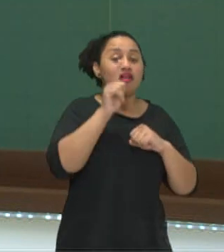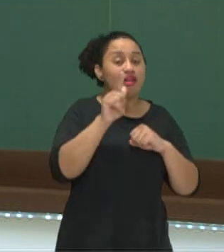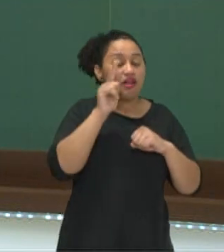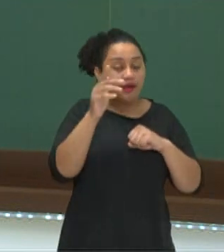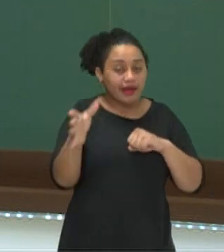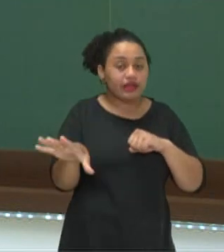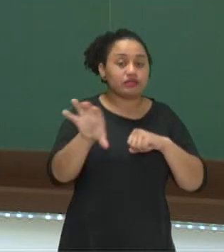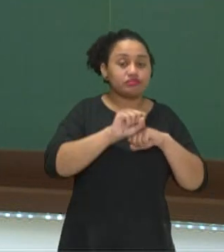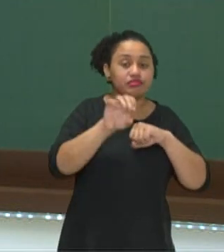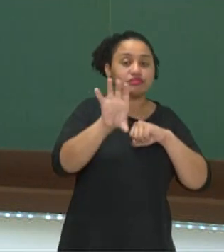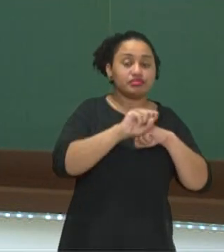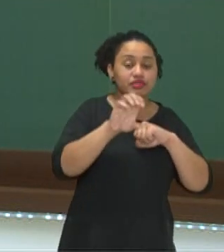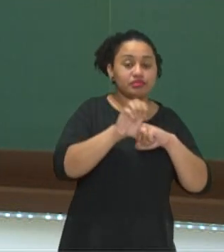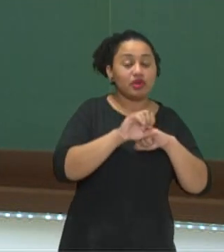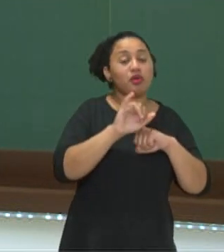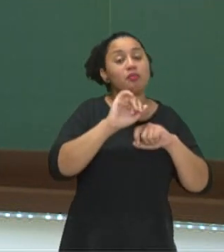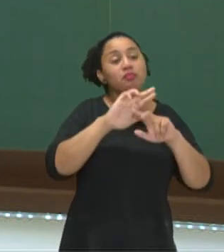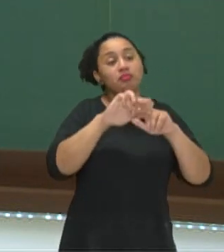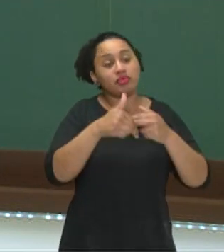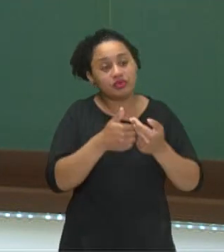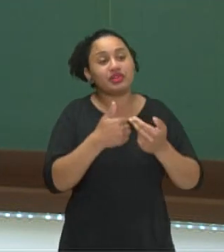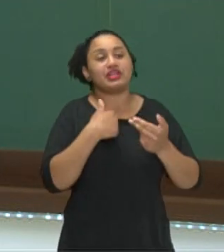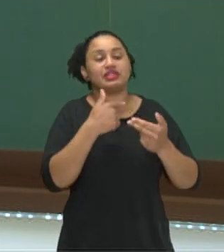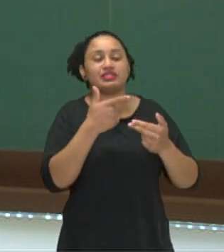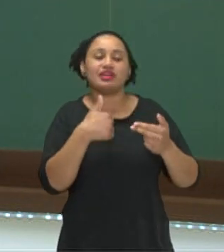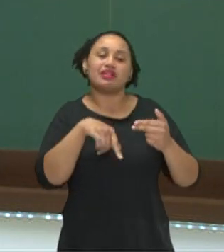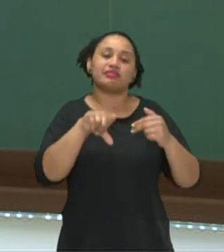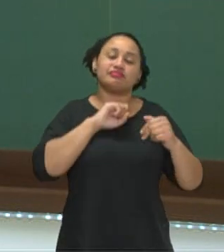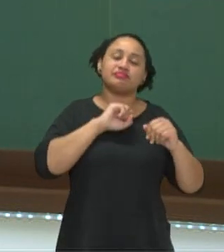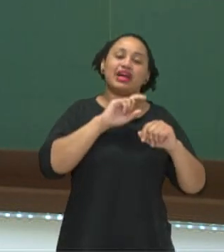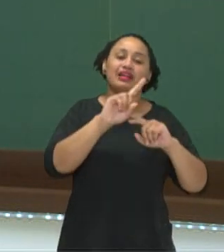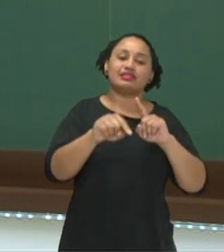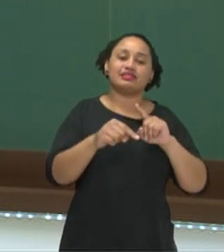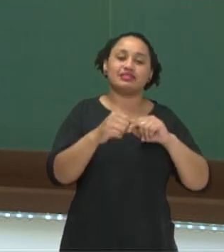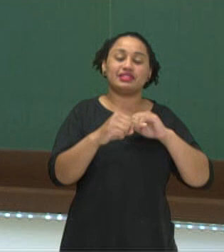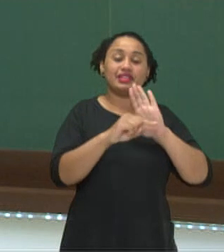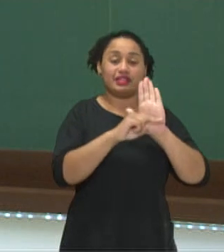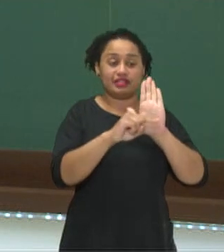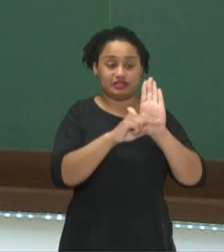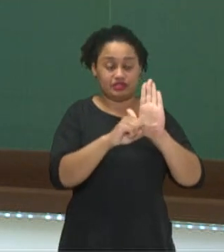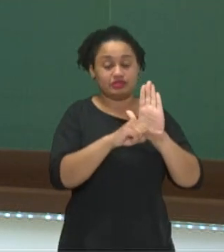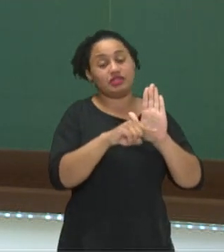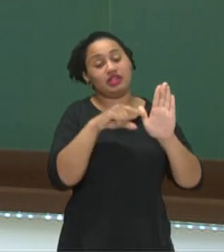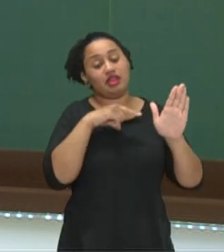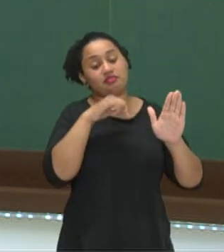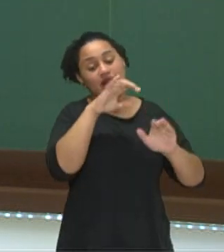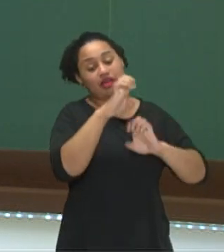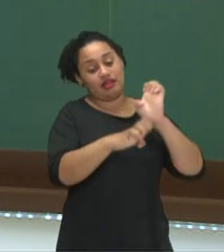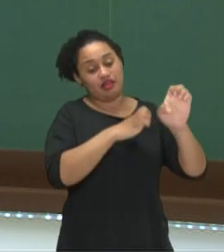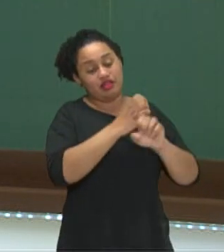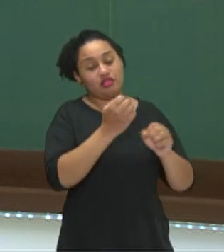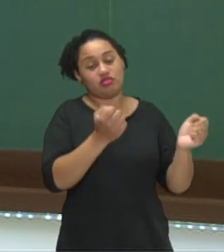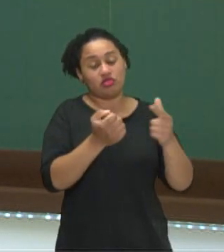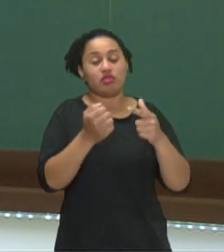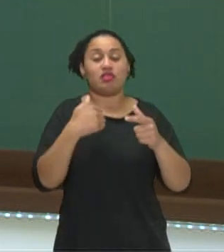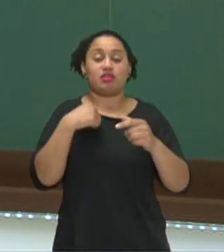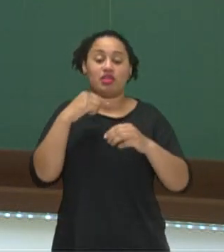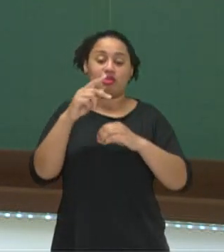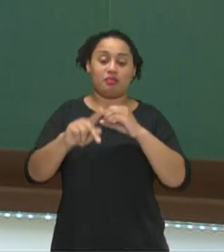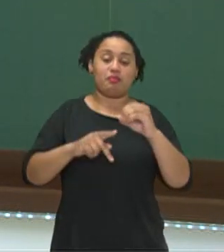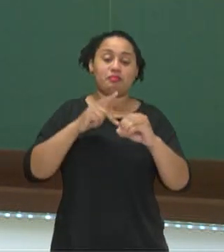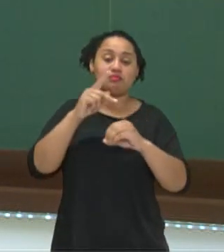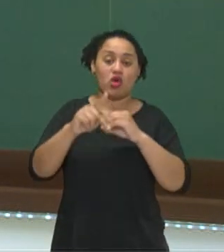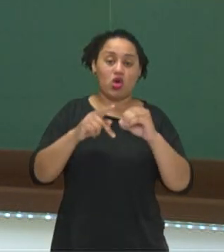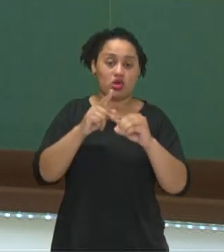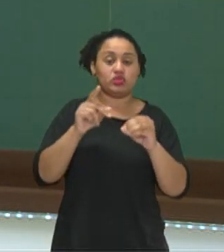por isso, ele adquire carga negativa. Então, ele vai ter mais elétrons do que prótons, né? Tem cargas negativas sobressalentes, por